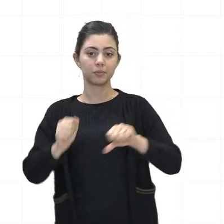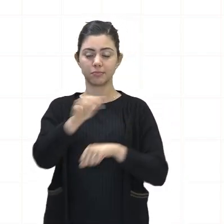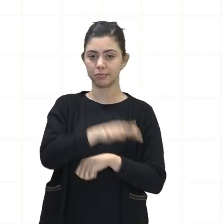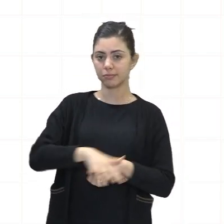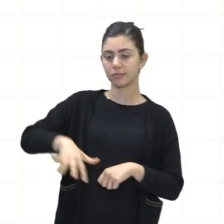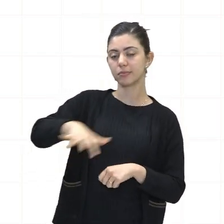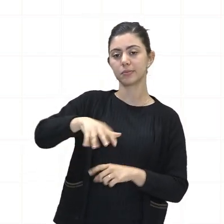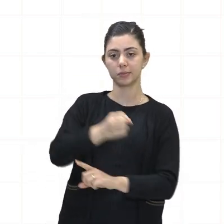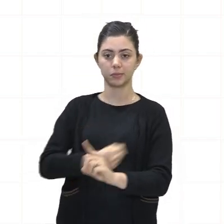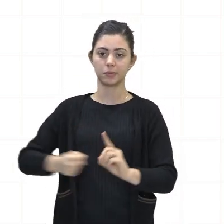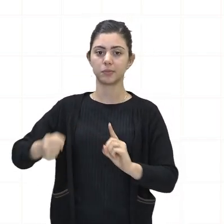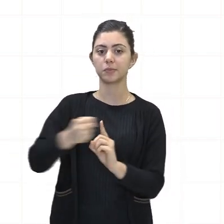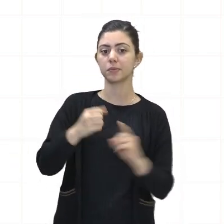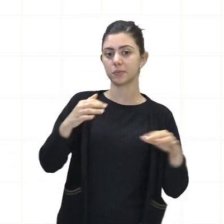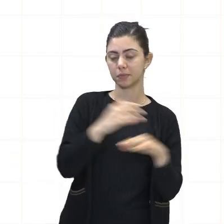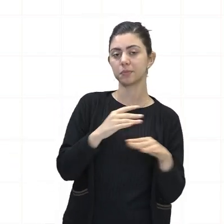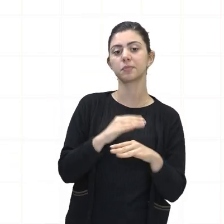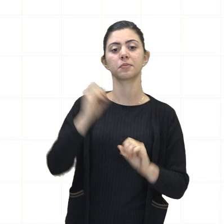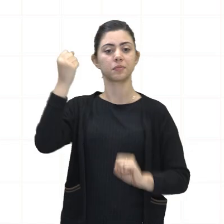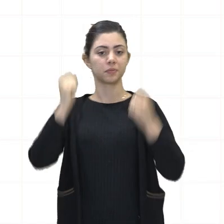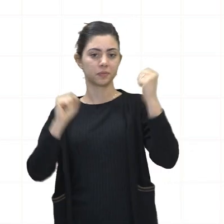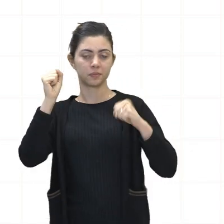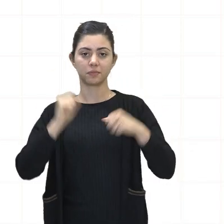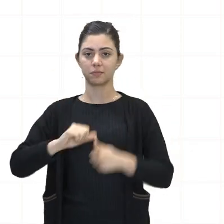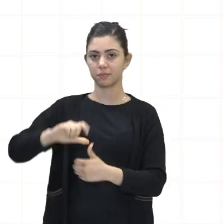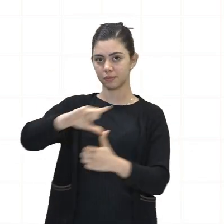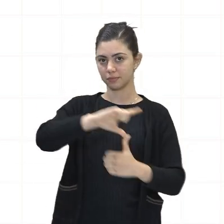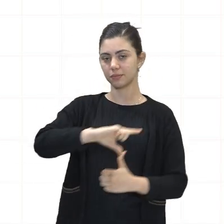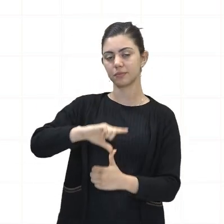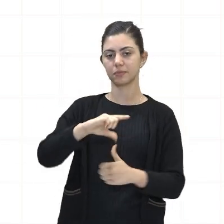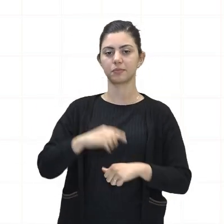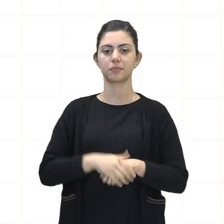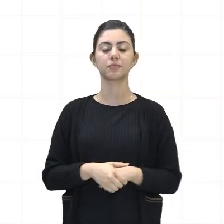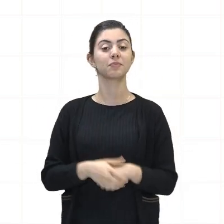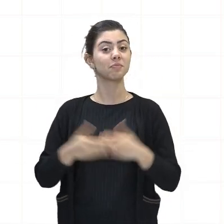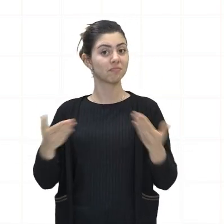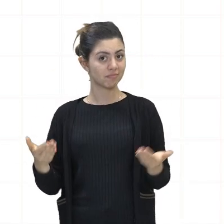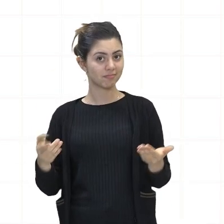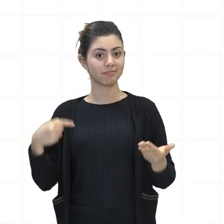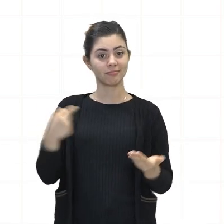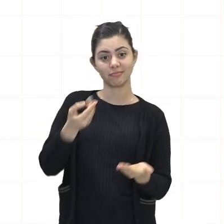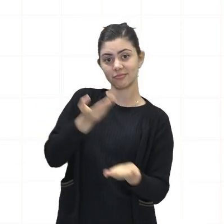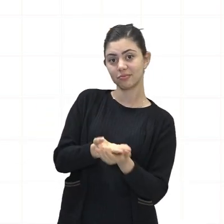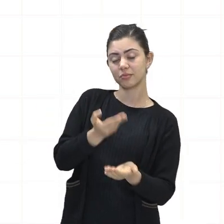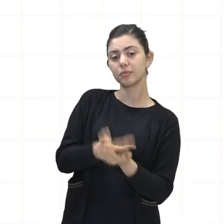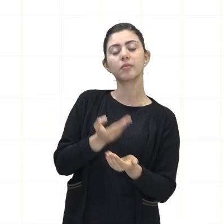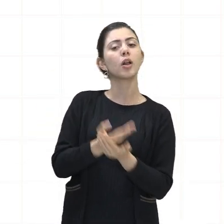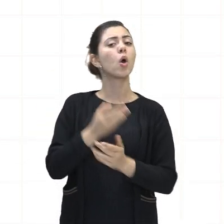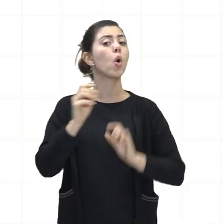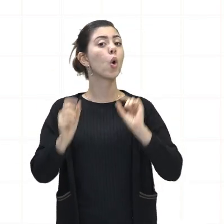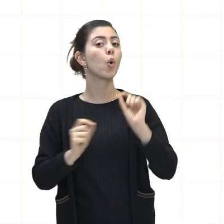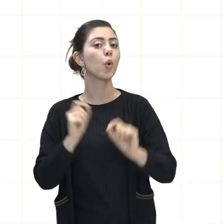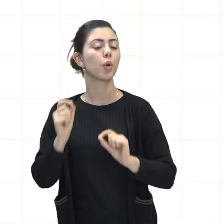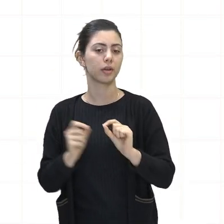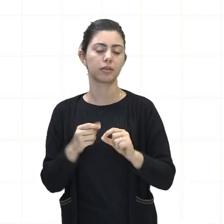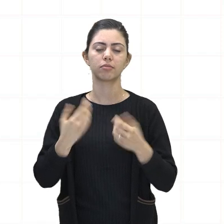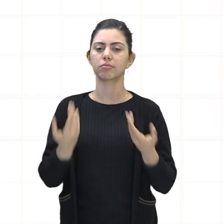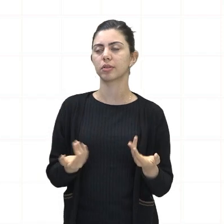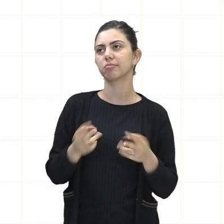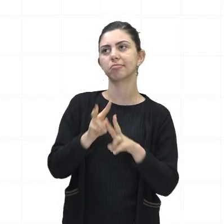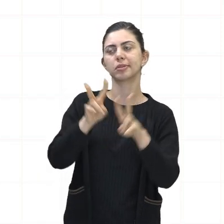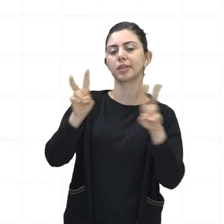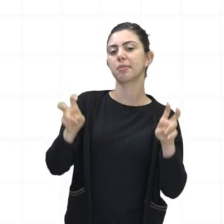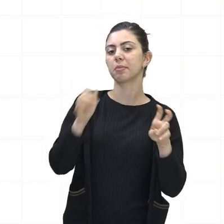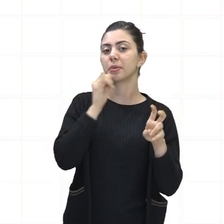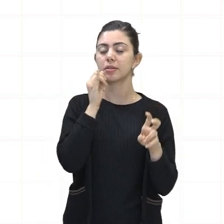espaço na sociedade urbana e industrial na América Latina. Então a gente vai verificar nessa aula, pessoal, coisas sobre